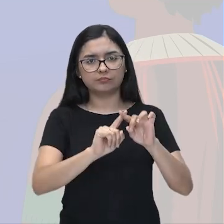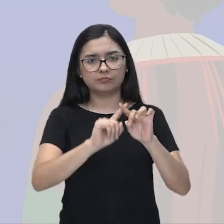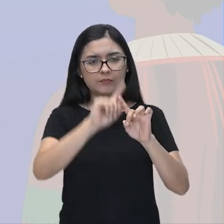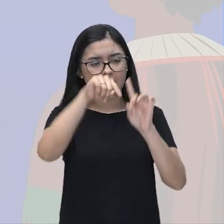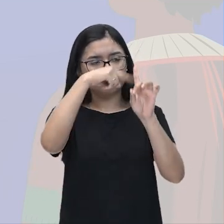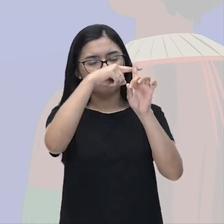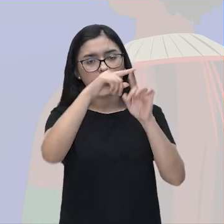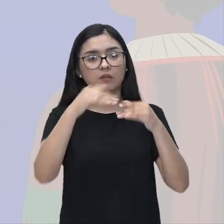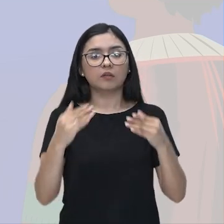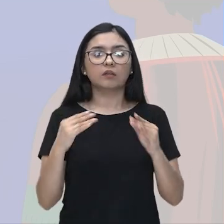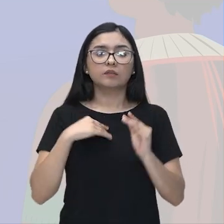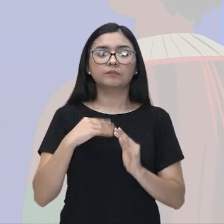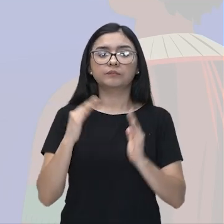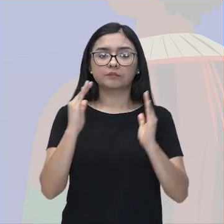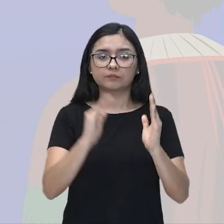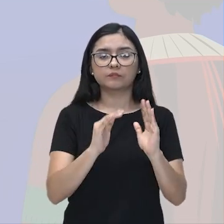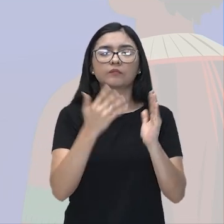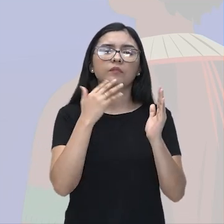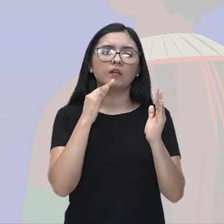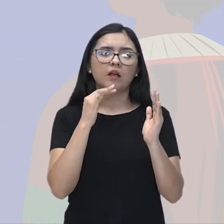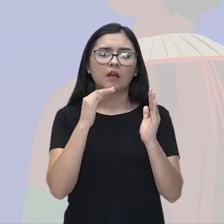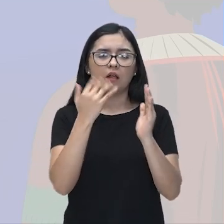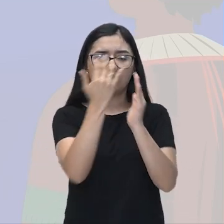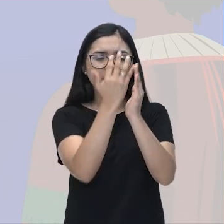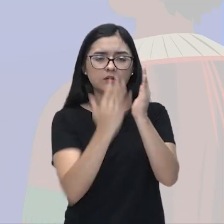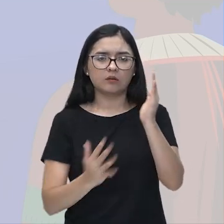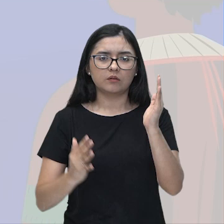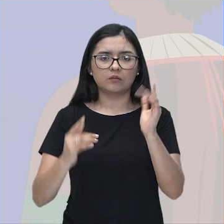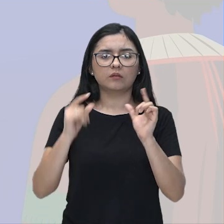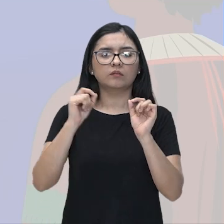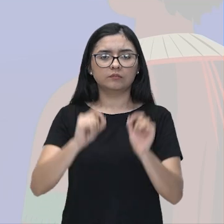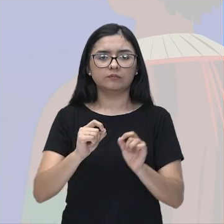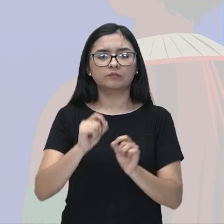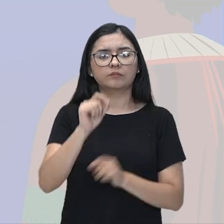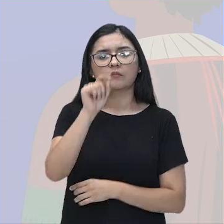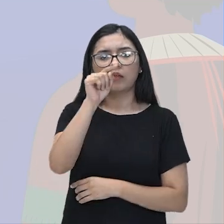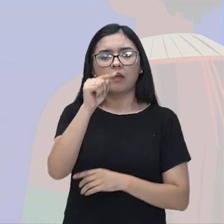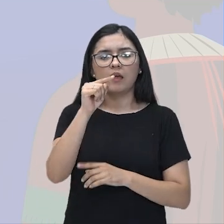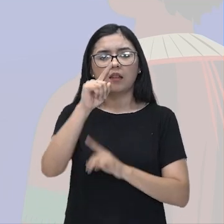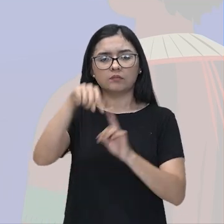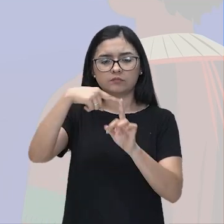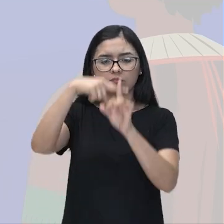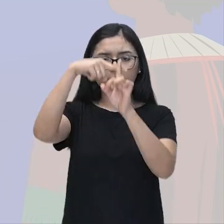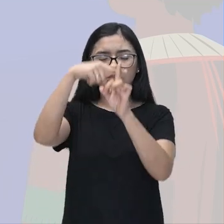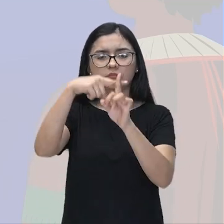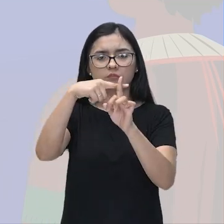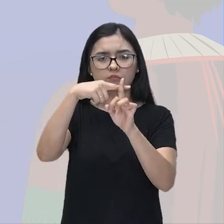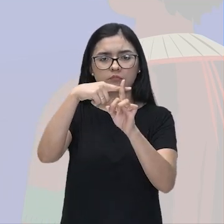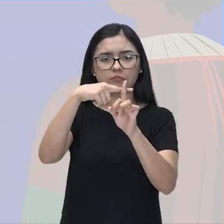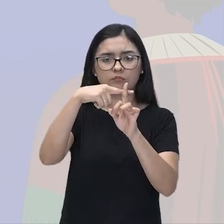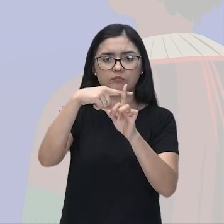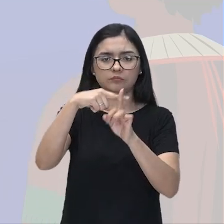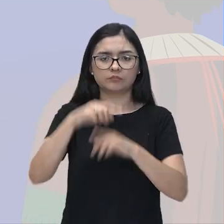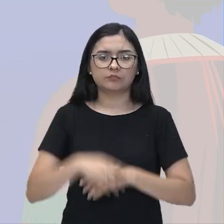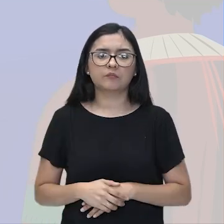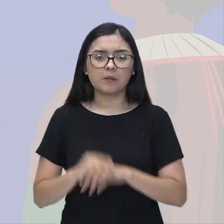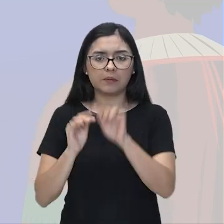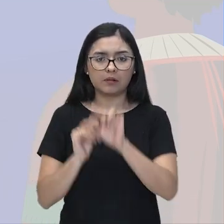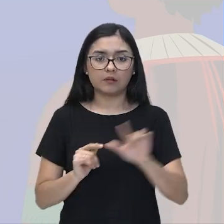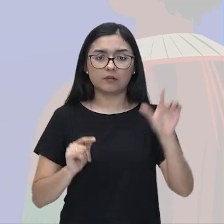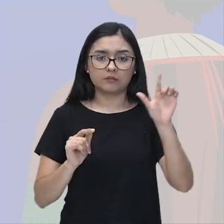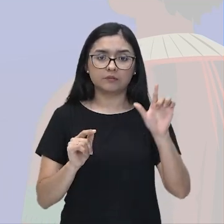No outono, ela fica deitada do lado esquerdo do sul, isto é, para leste.